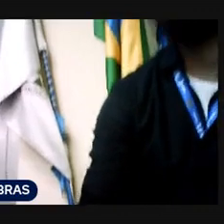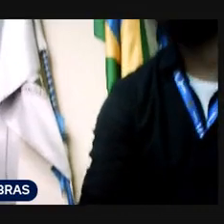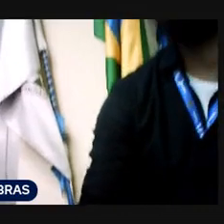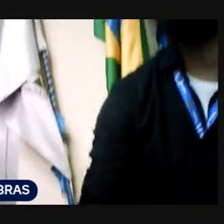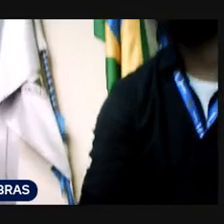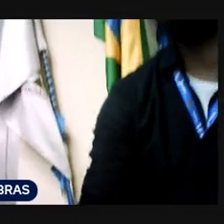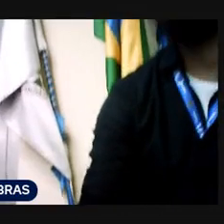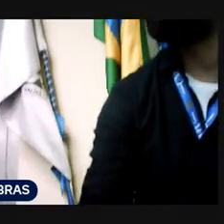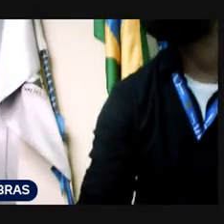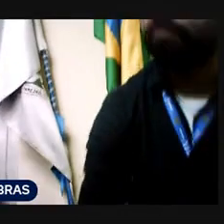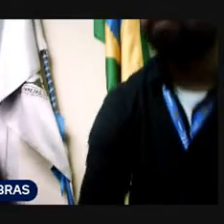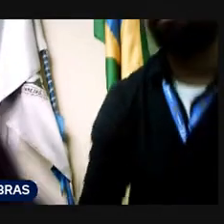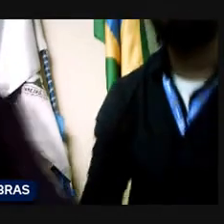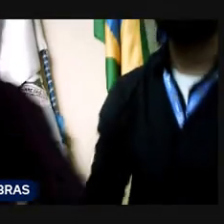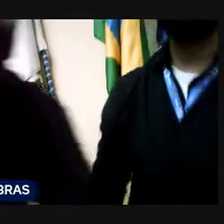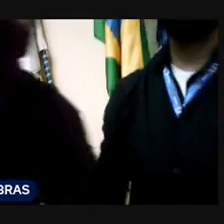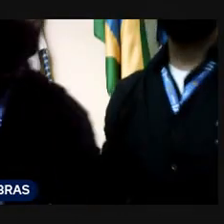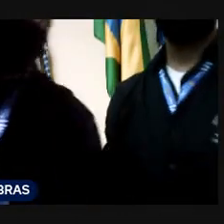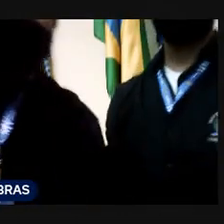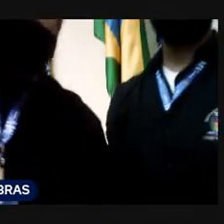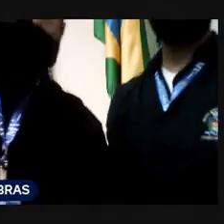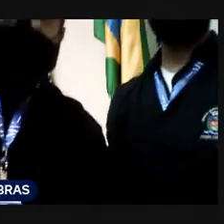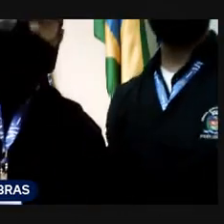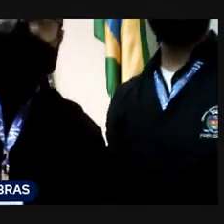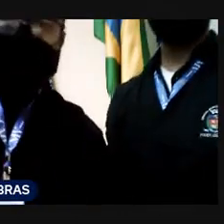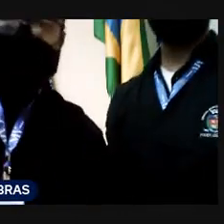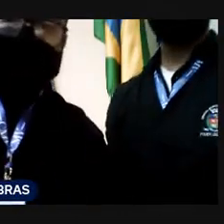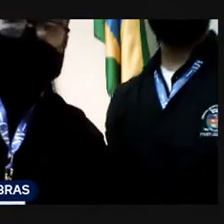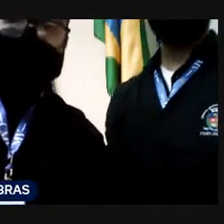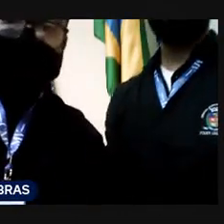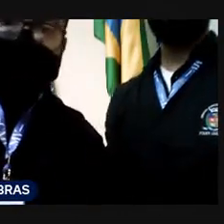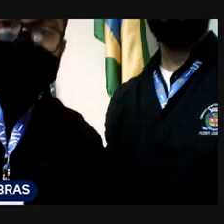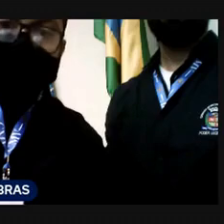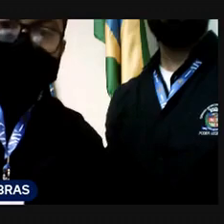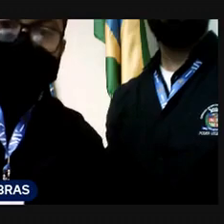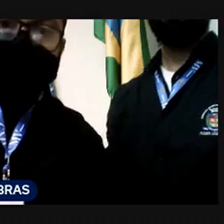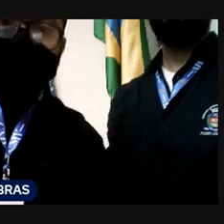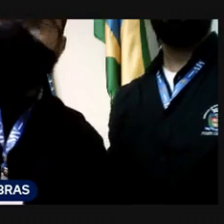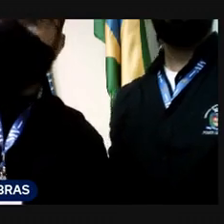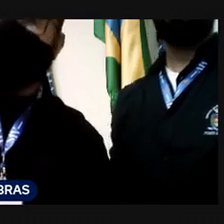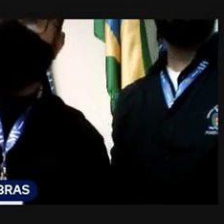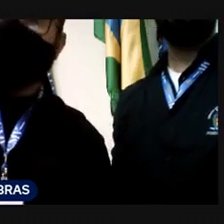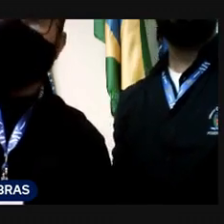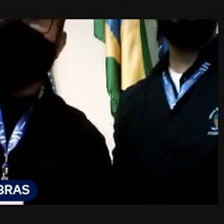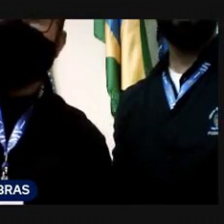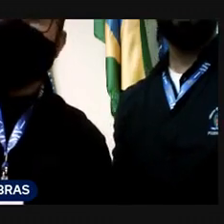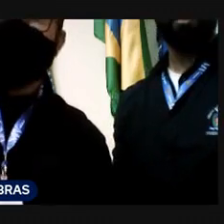de Conservatória, na qual eu faço parte com meu marido. Tenho certeza que vai trazer aí